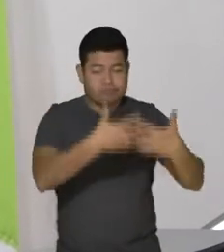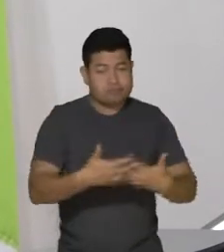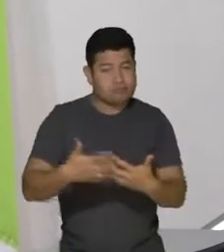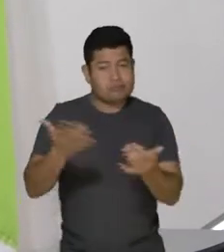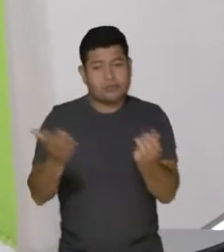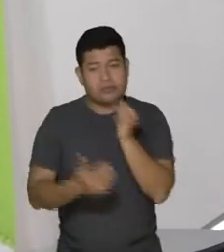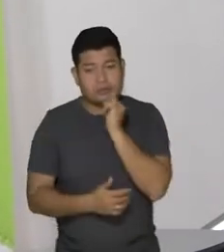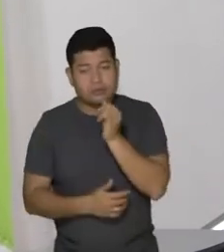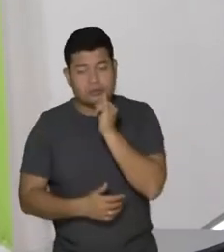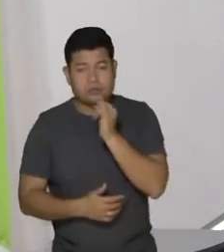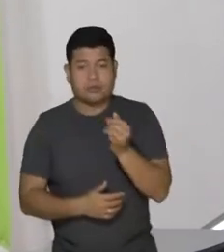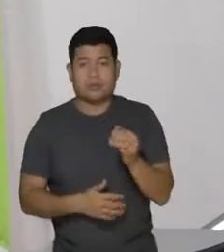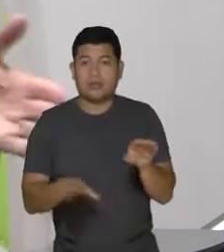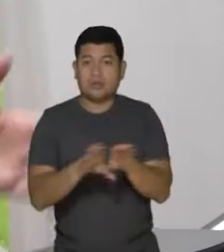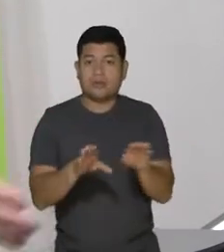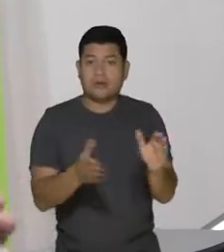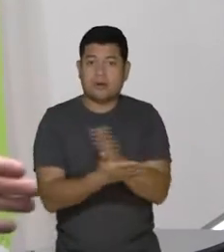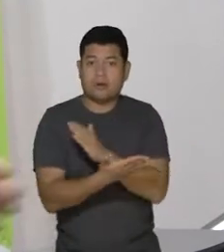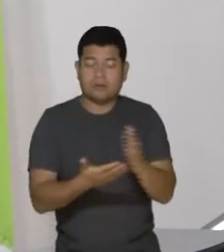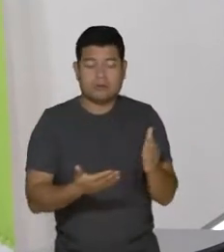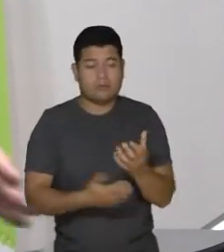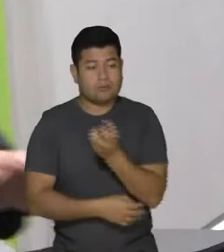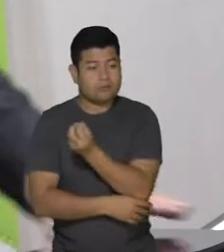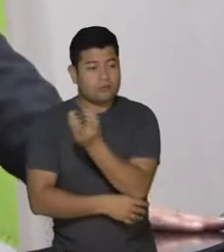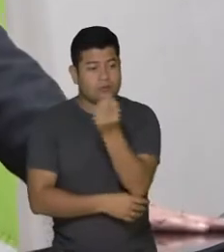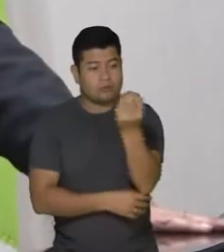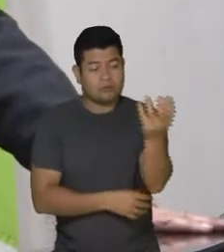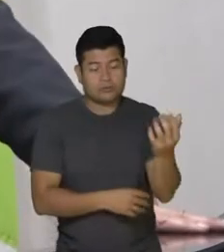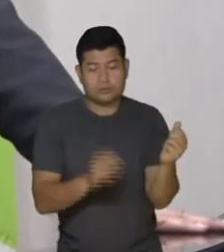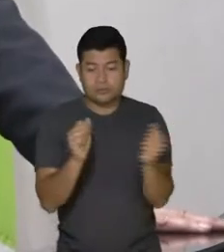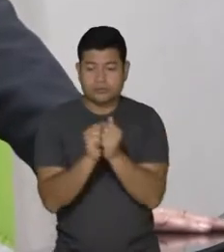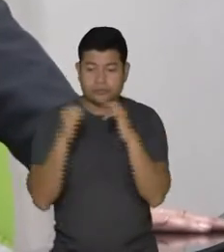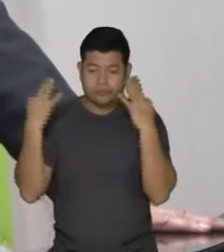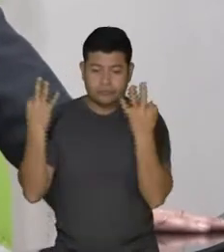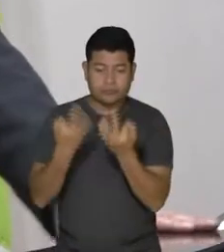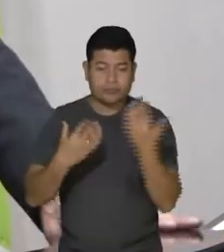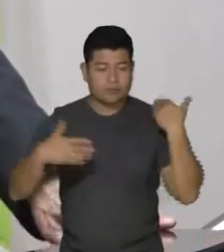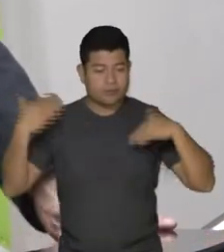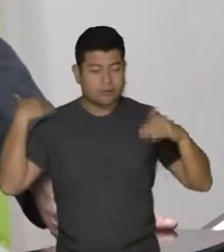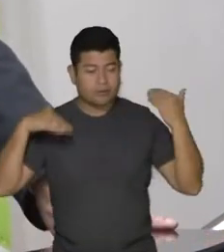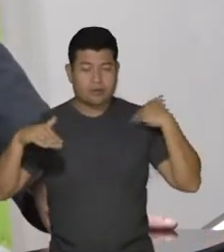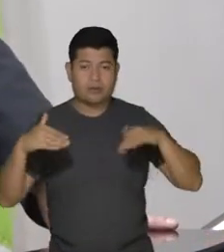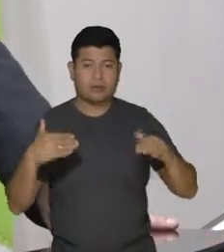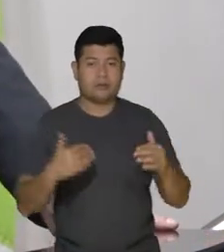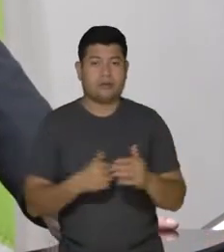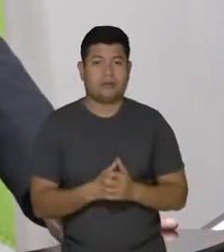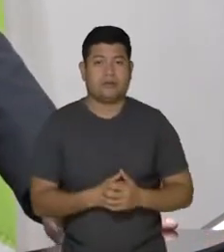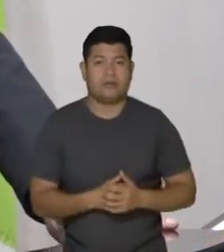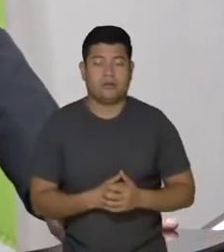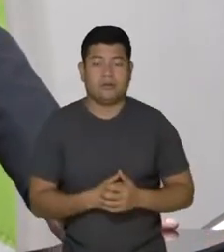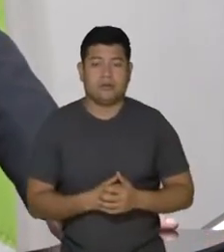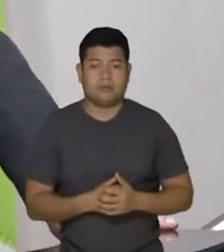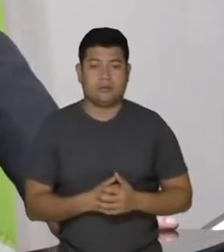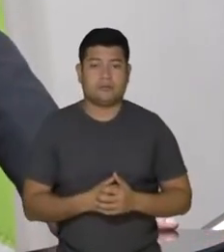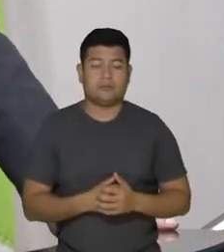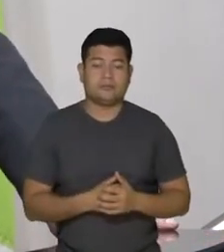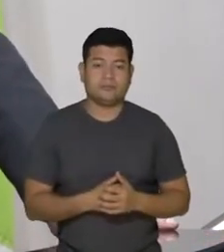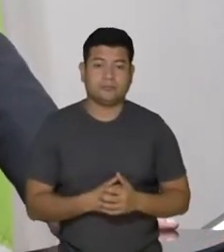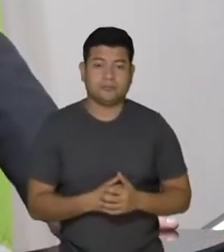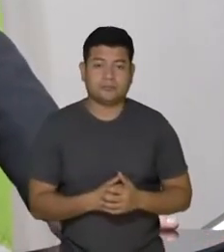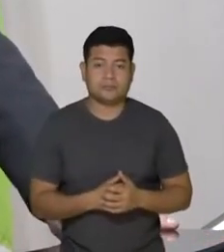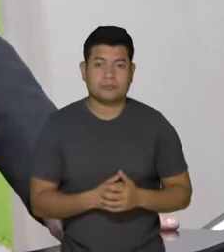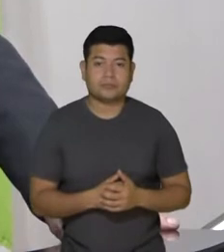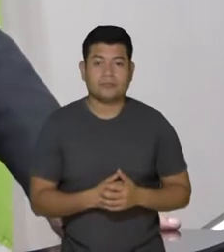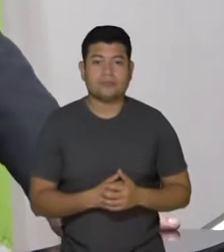aqueles que estão viajando com suas famílias ou passeando enfim fazendo aquilo que cada um tem o direito de fazer